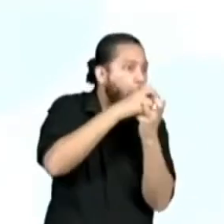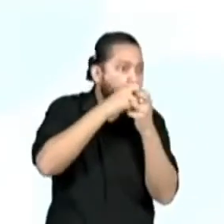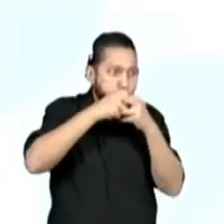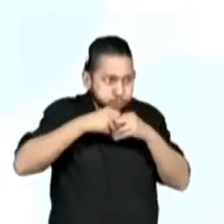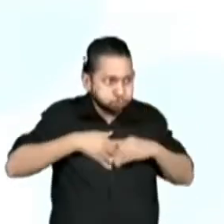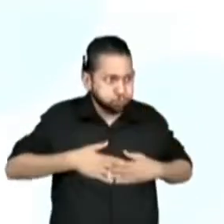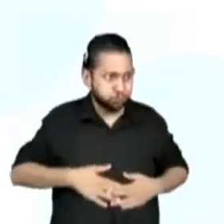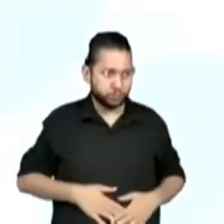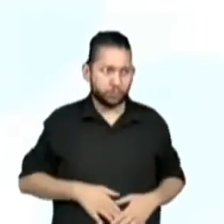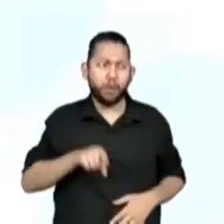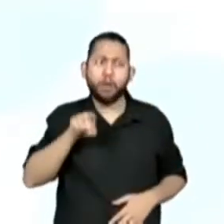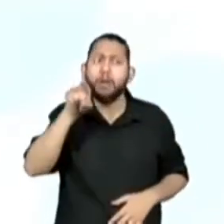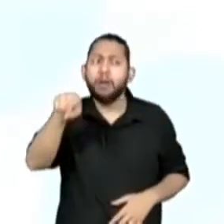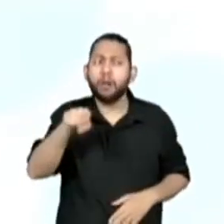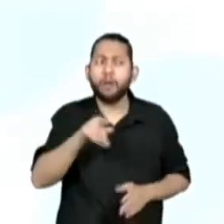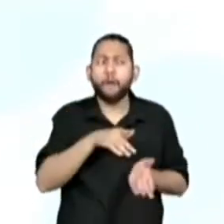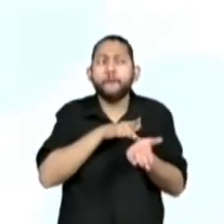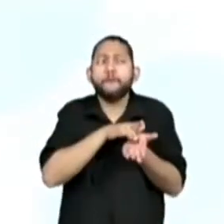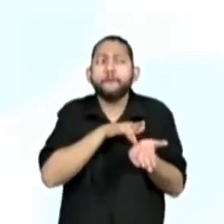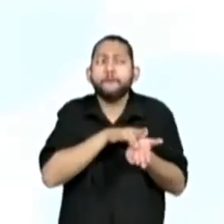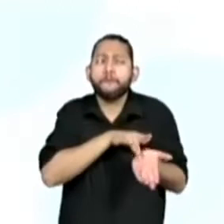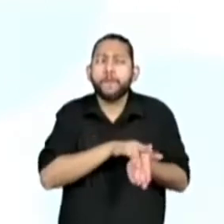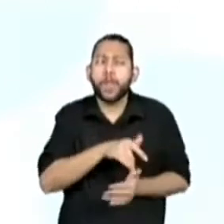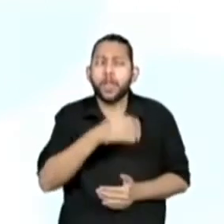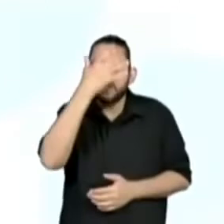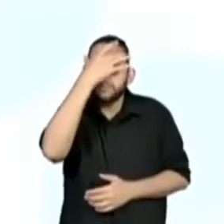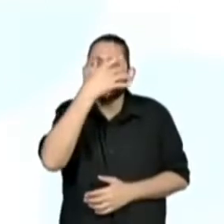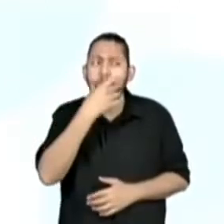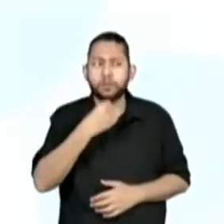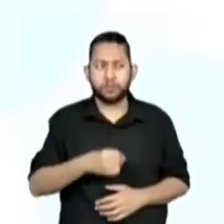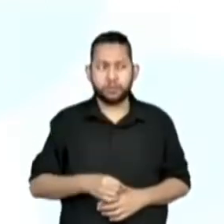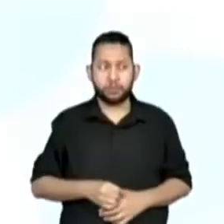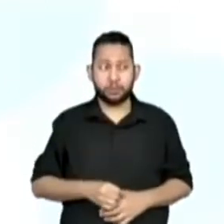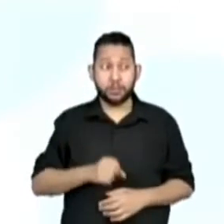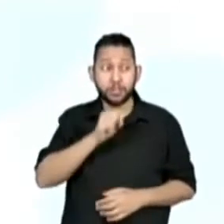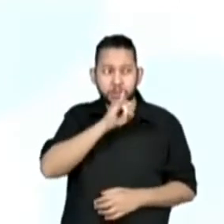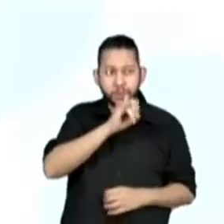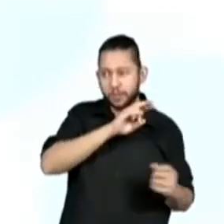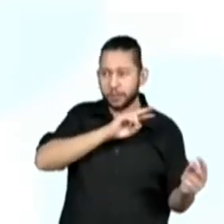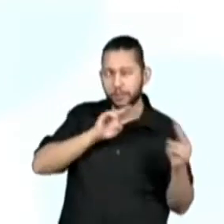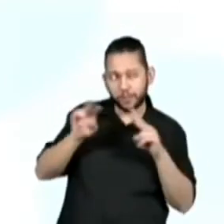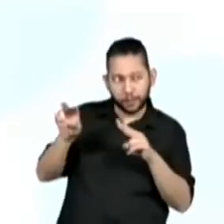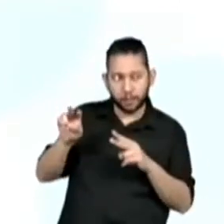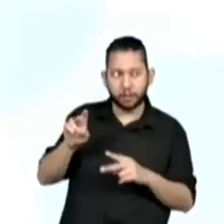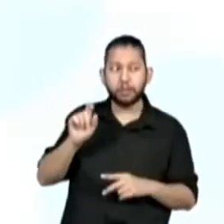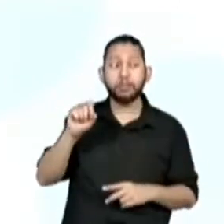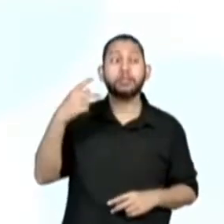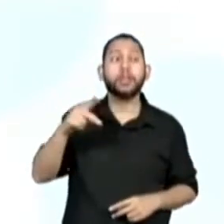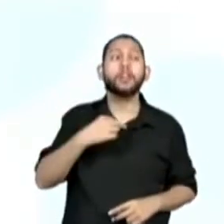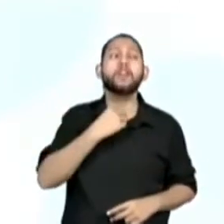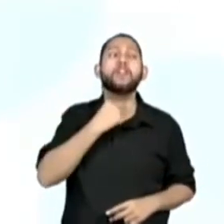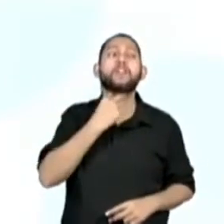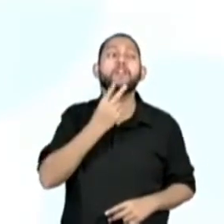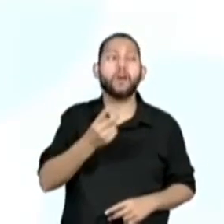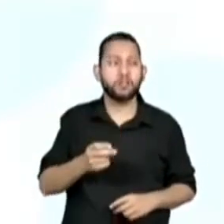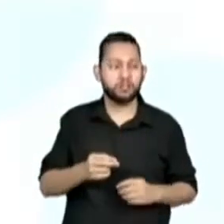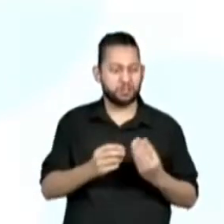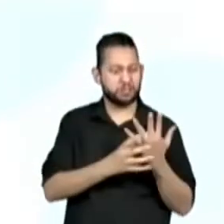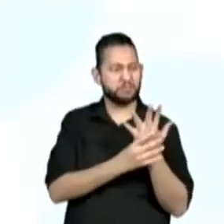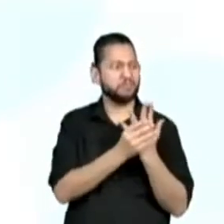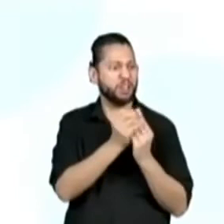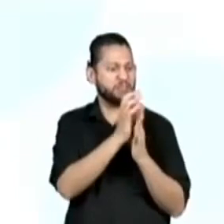costuma disfarçar-se. Logo, o reconhecereis, porém, pela voz rouca e pelas